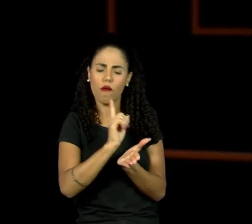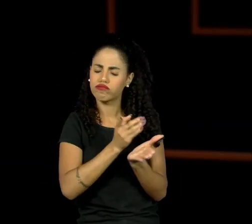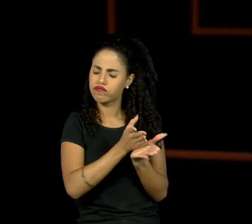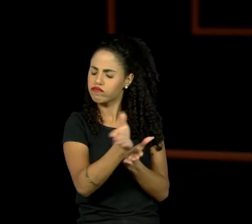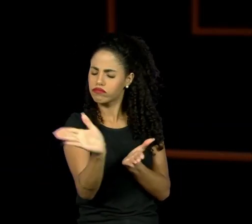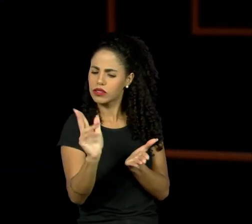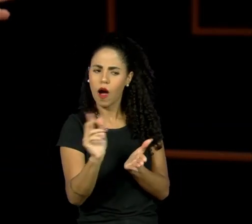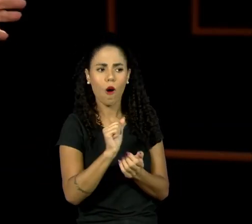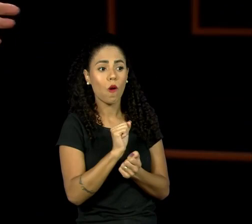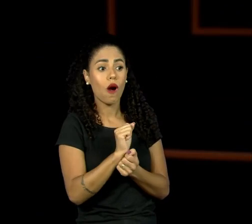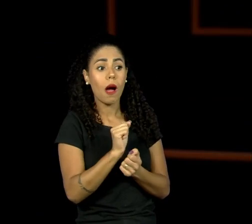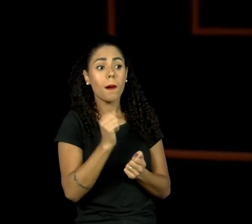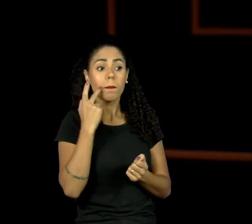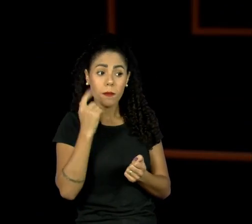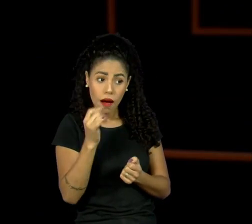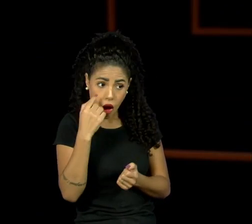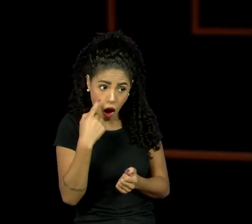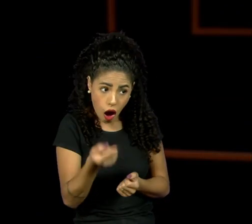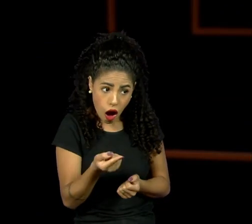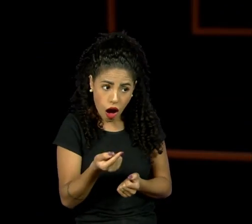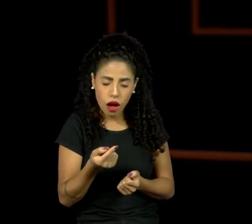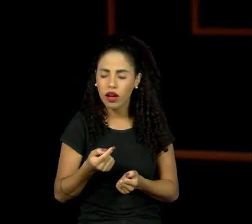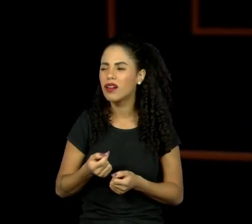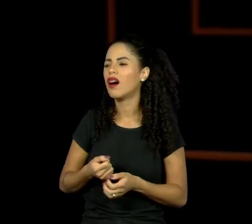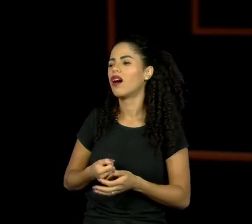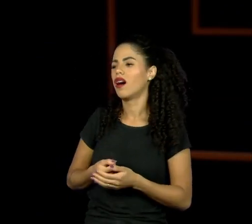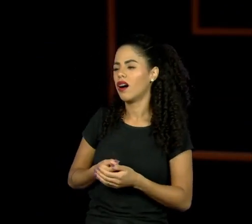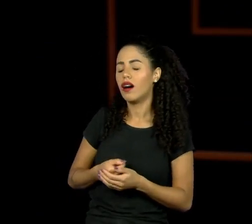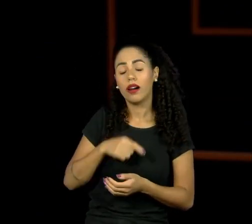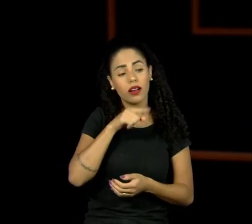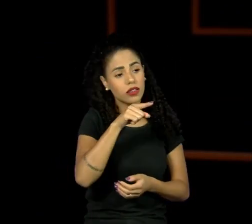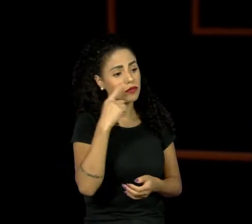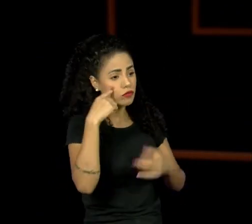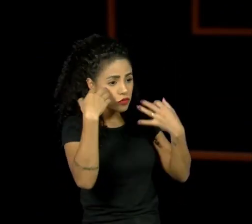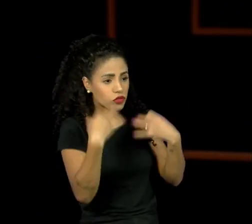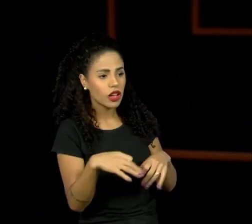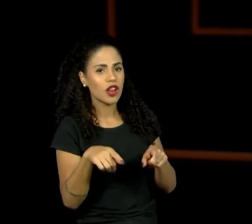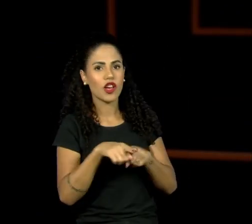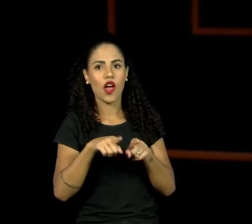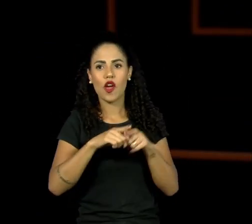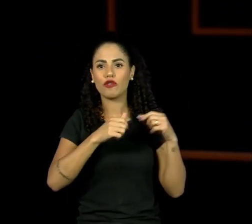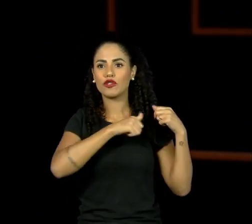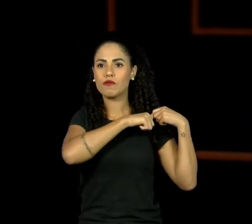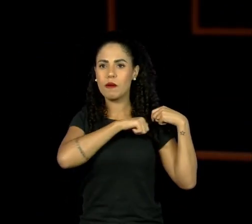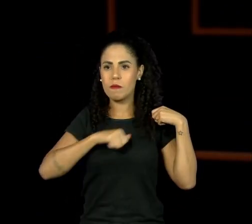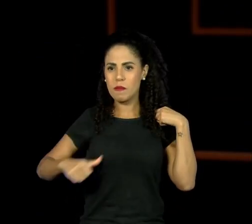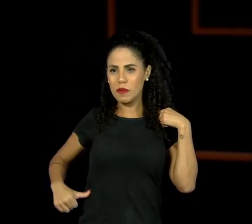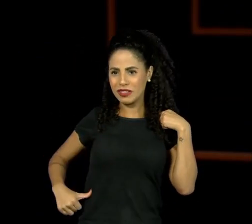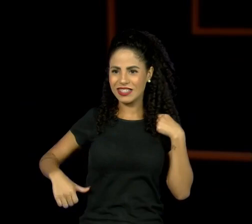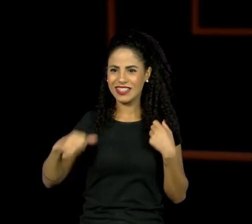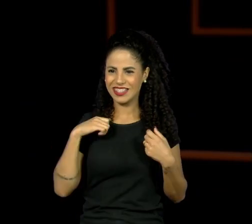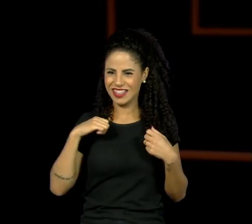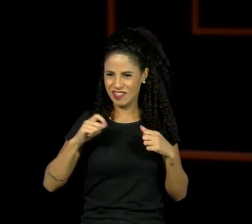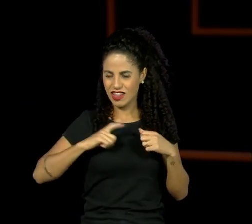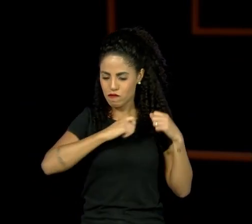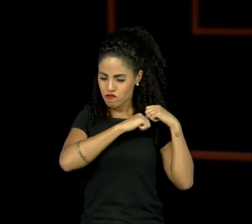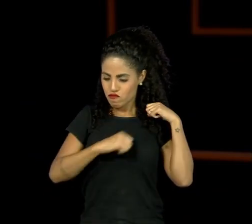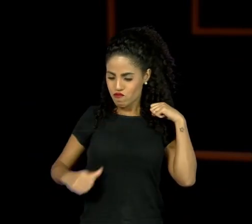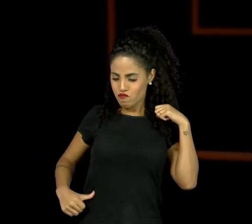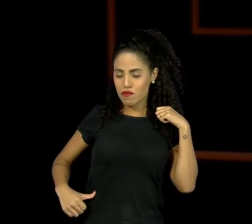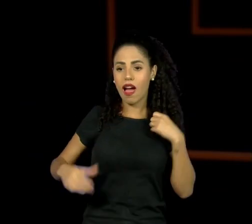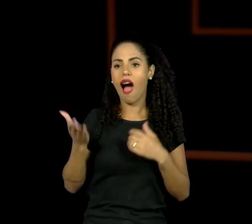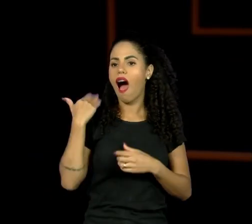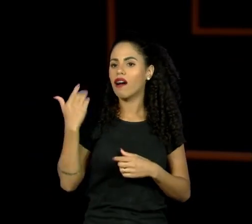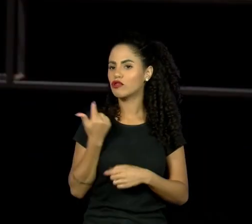Ele ficou quebrado. Eu falei, tá tudo certo. E é o seguinte, eu tinha uma bolsinha que era de médico. Você lembra aquelas bolsas de médico? Porque não tinha bolsa